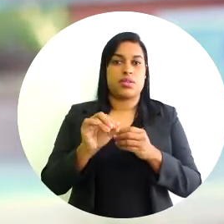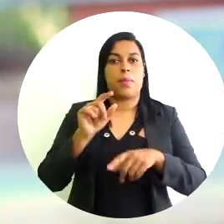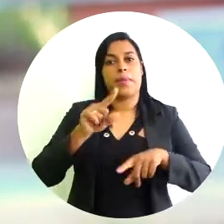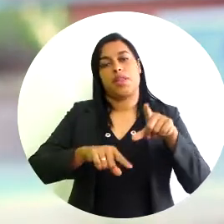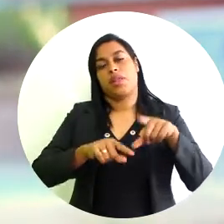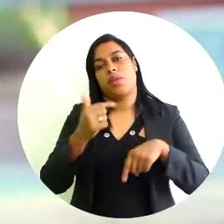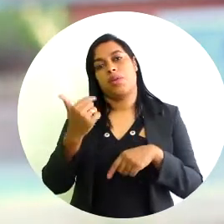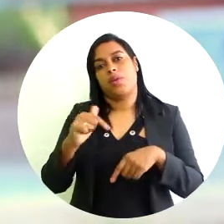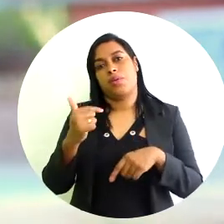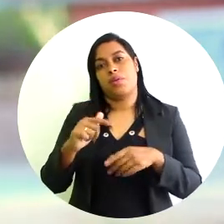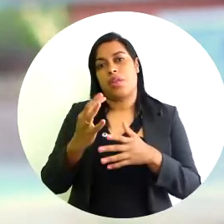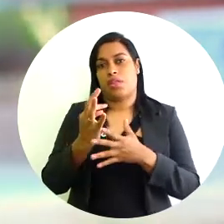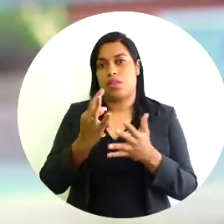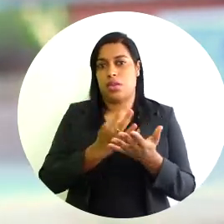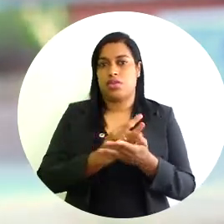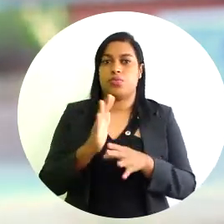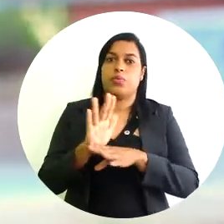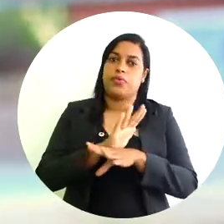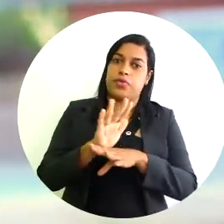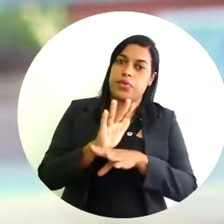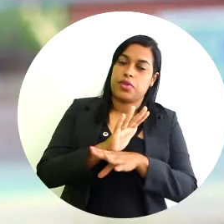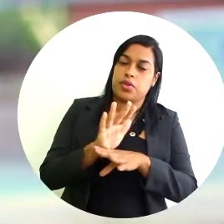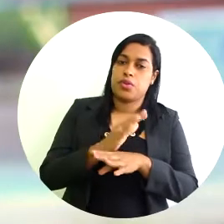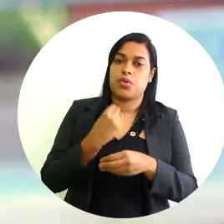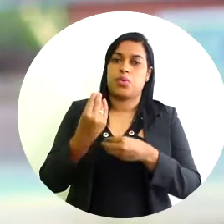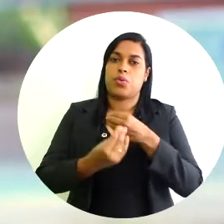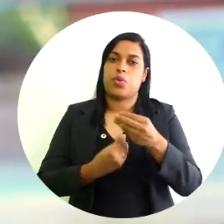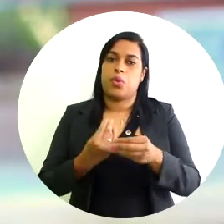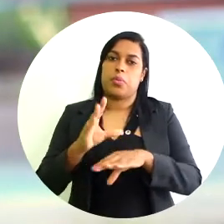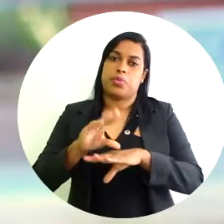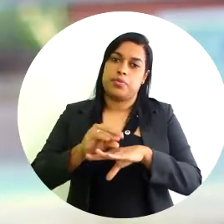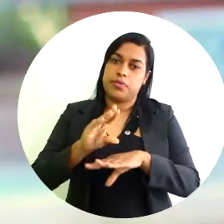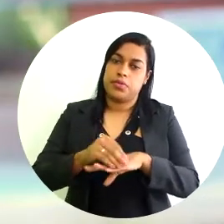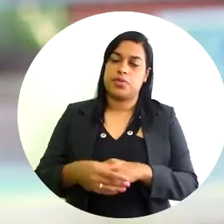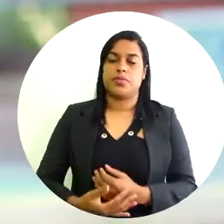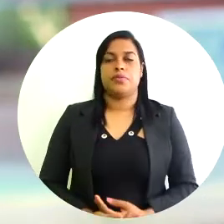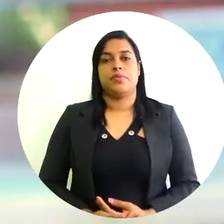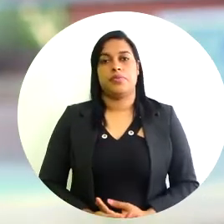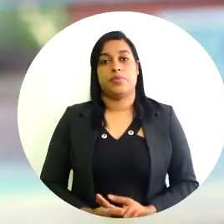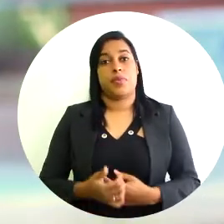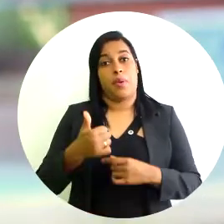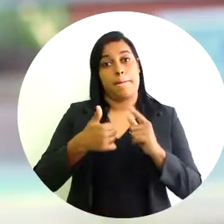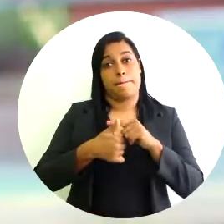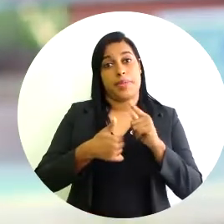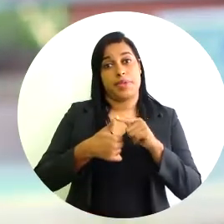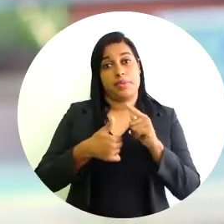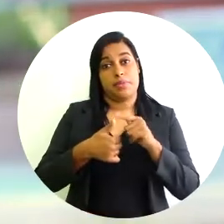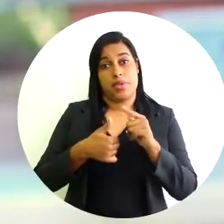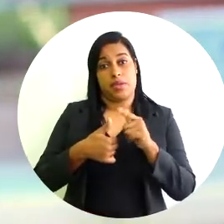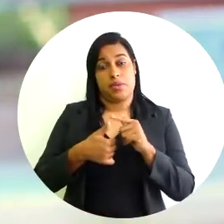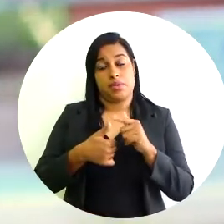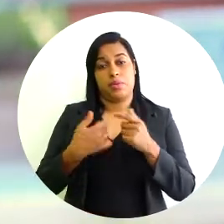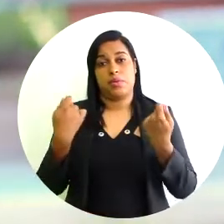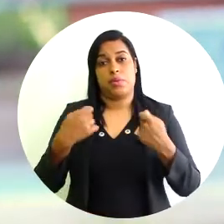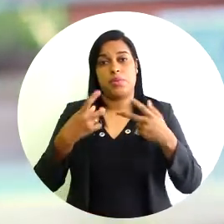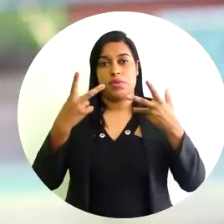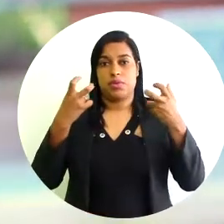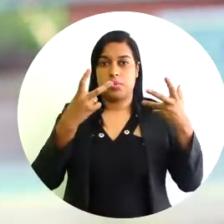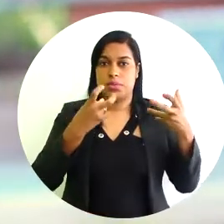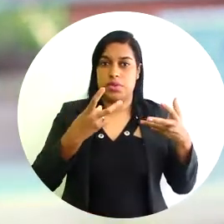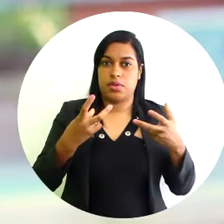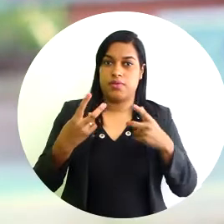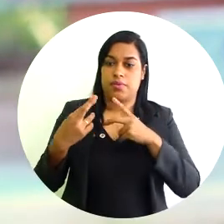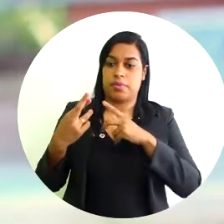exemplo, um vídeo, uma imagem. Como é que eu consigo trabalhar isso? Então, o primeiro ponto que eu tenho que observar realmente